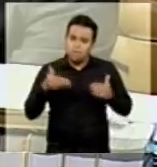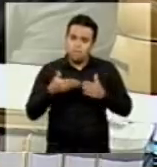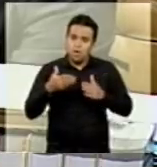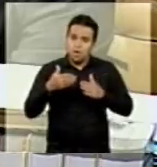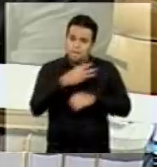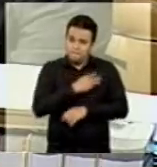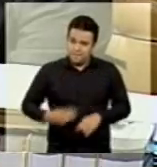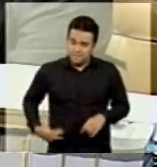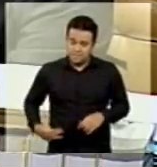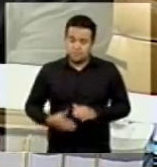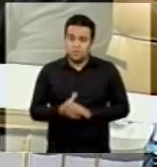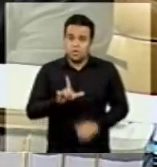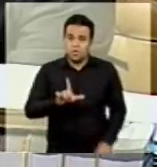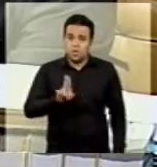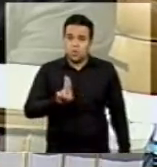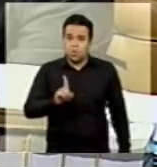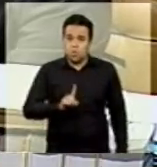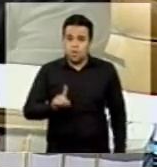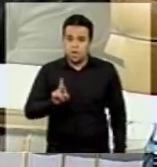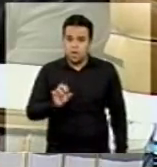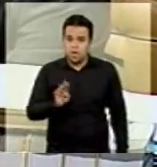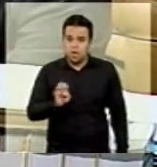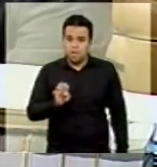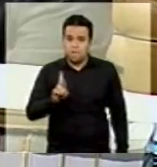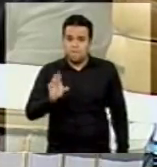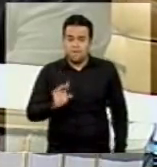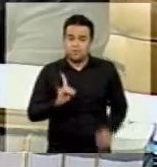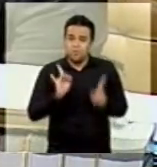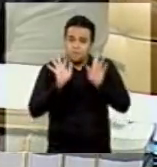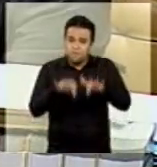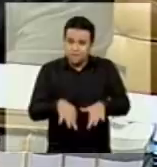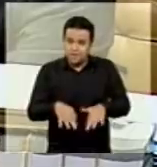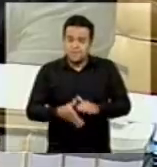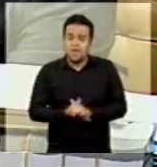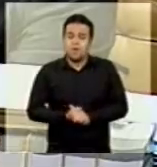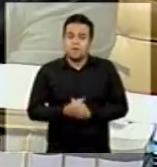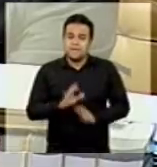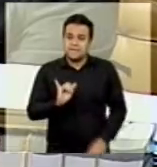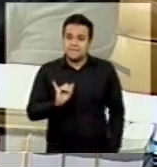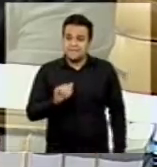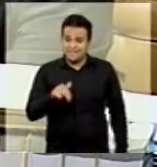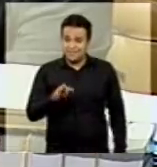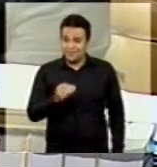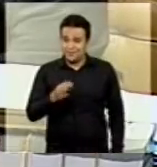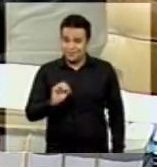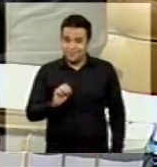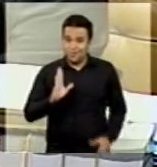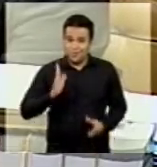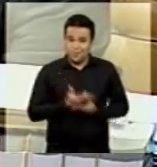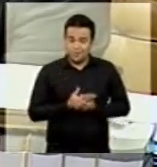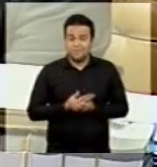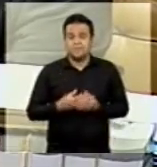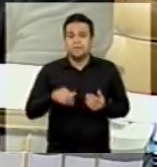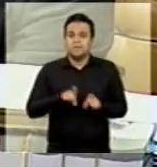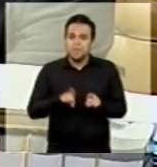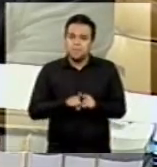ministro Luiz Roberto Barroso, após o final da instrução processual, com a